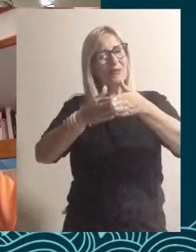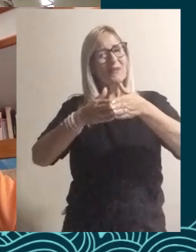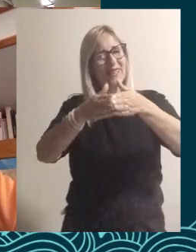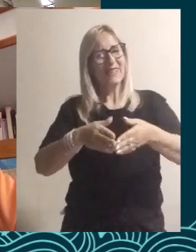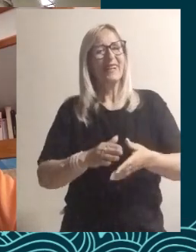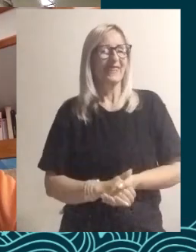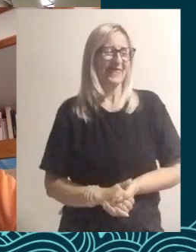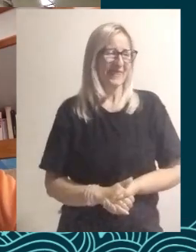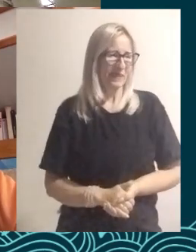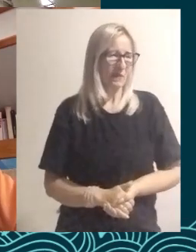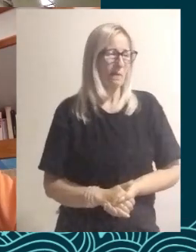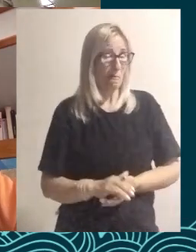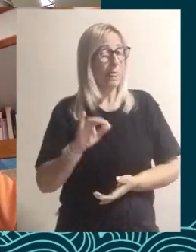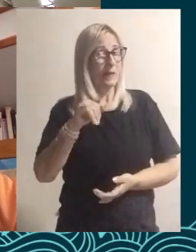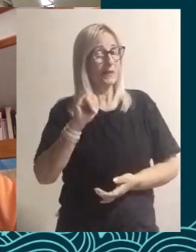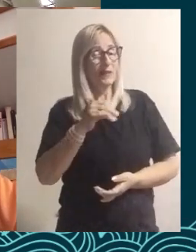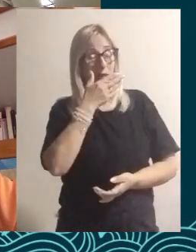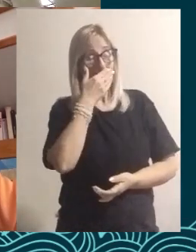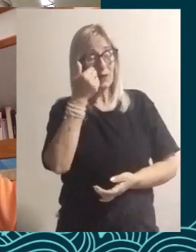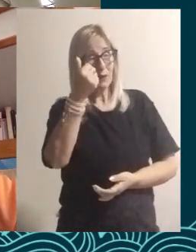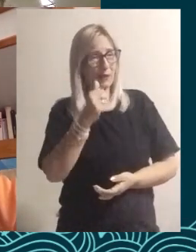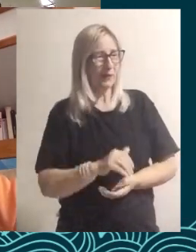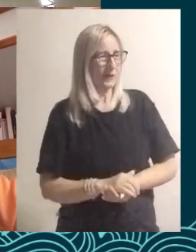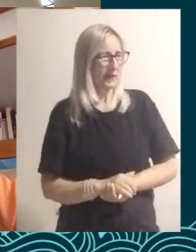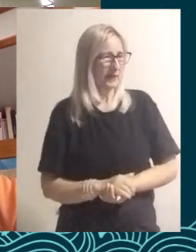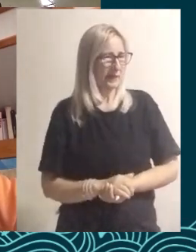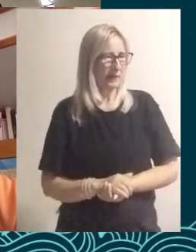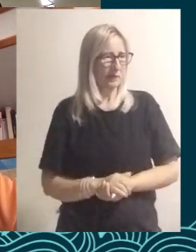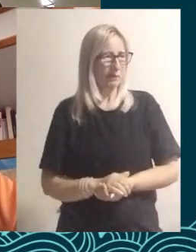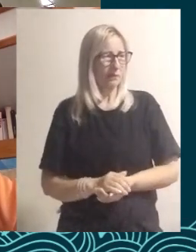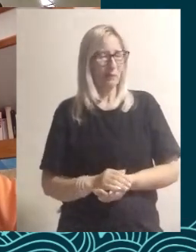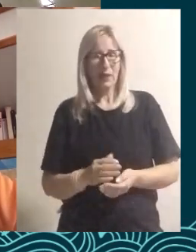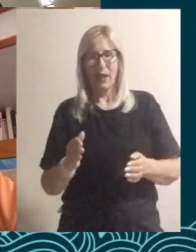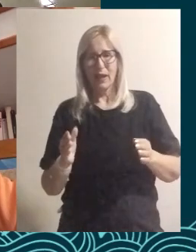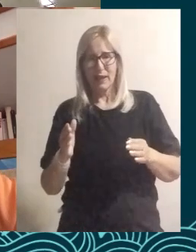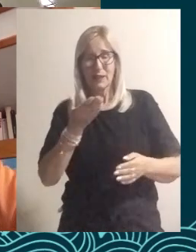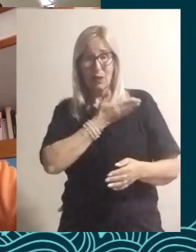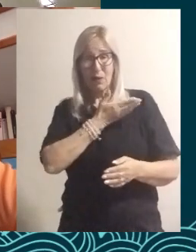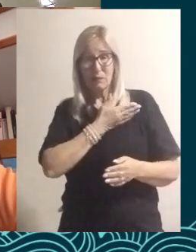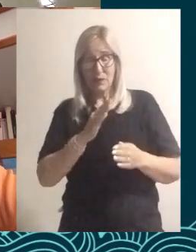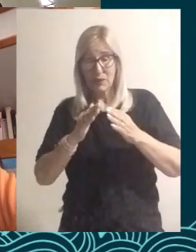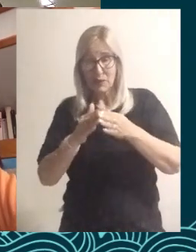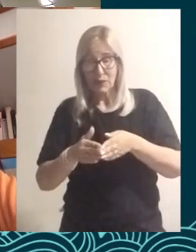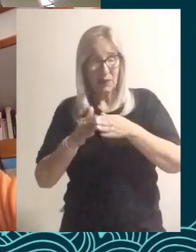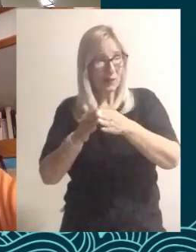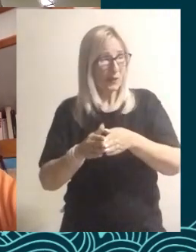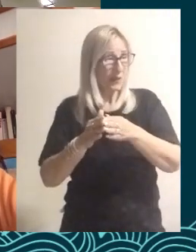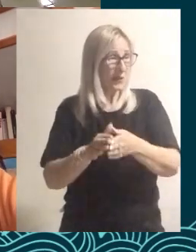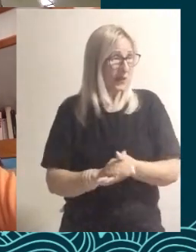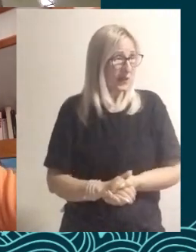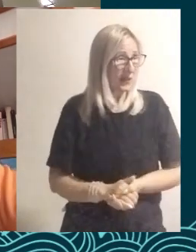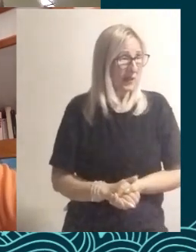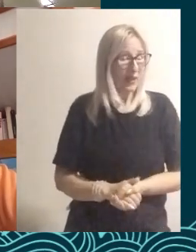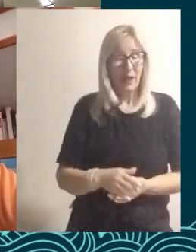viu? vai, Nesse vai, momento. sim. Tamara, eu tenho um amigo que tem um barco, a gente saiu para